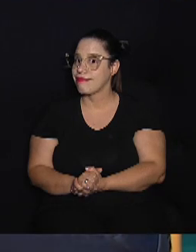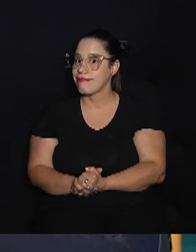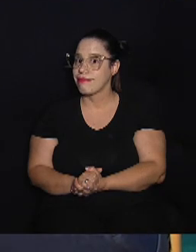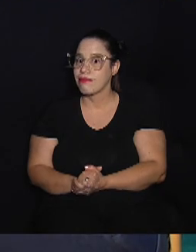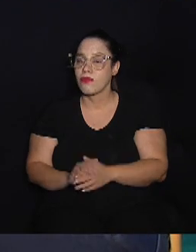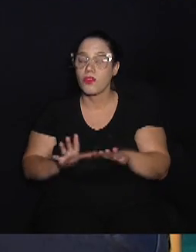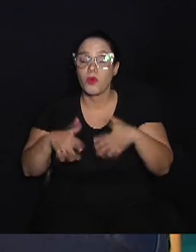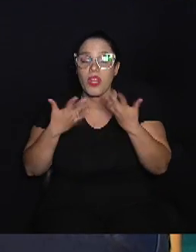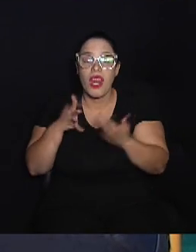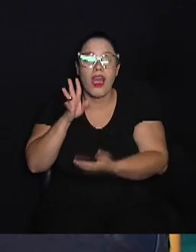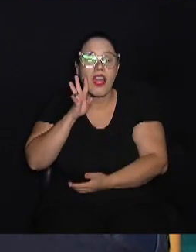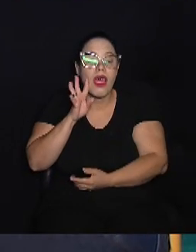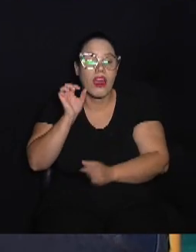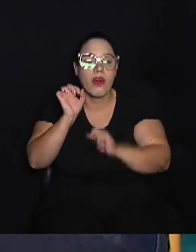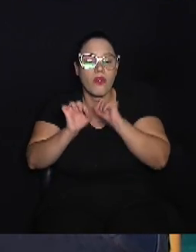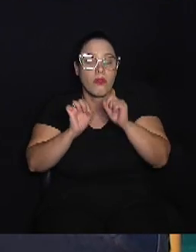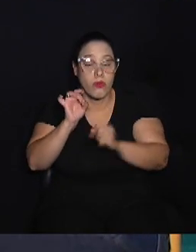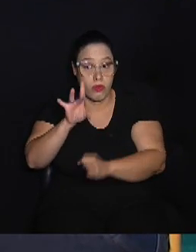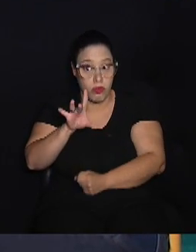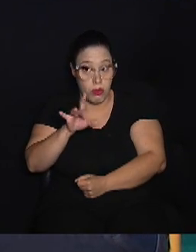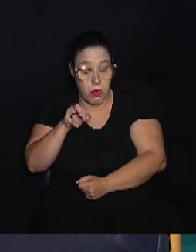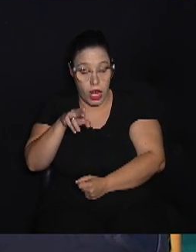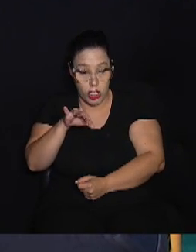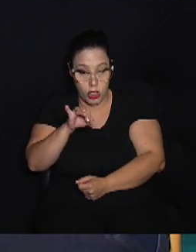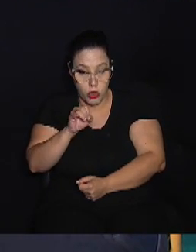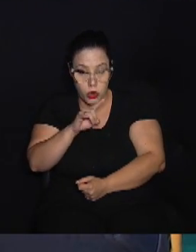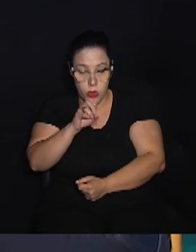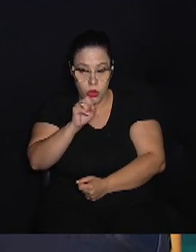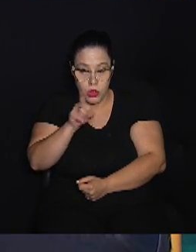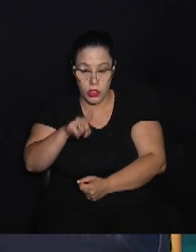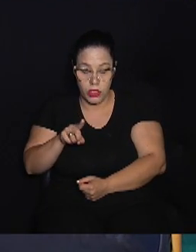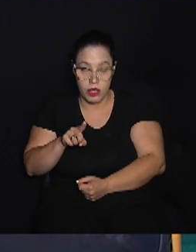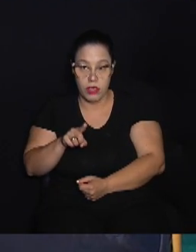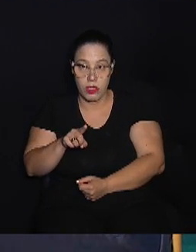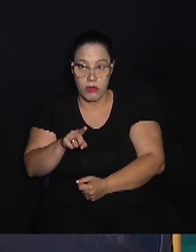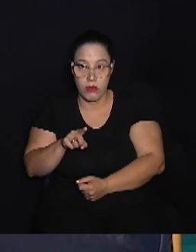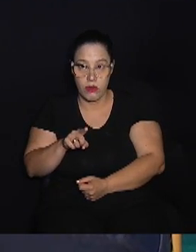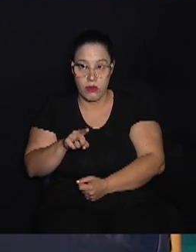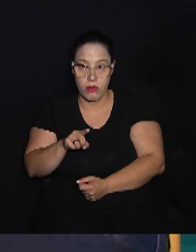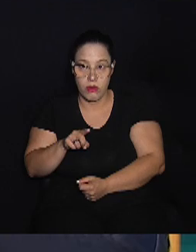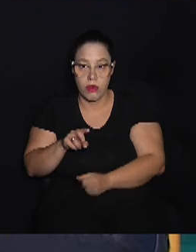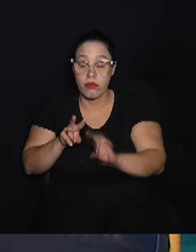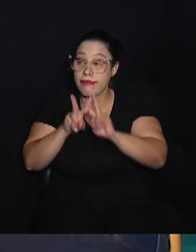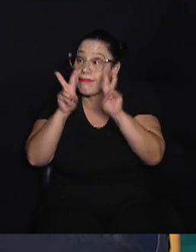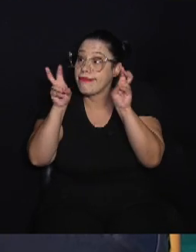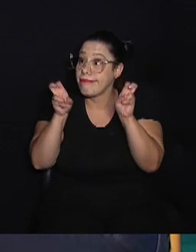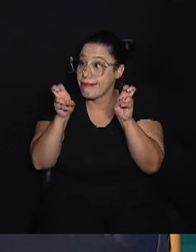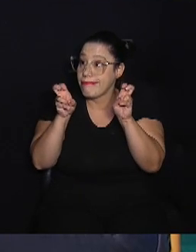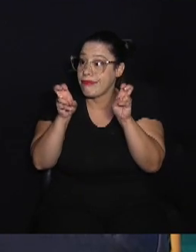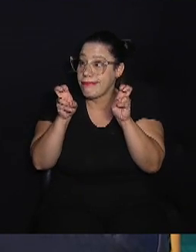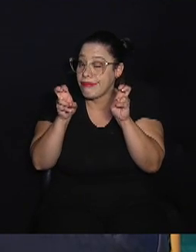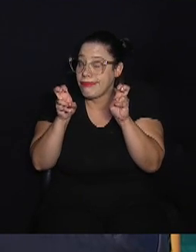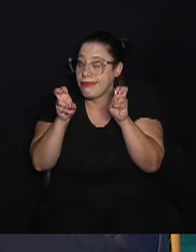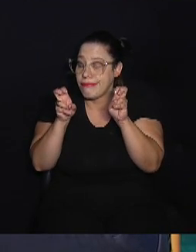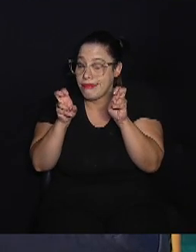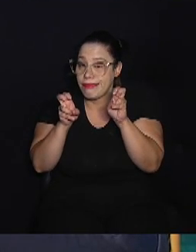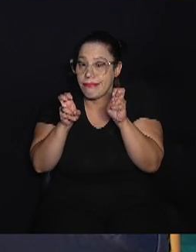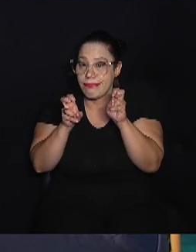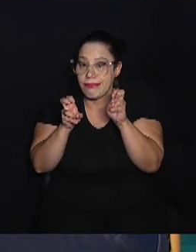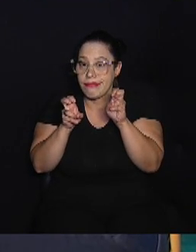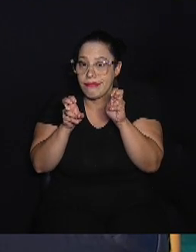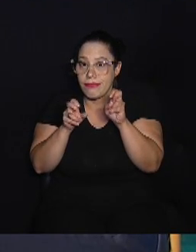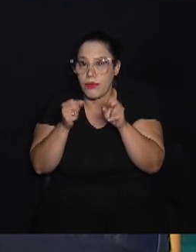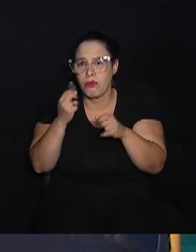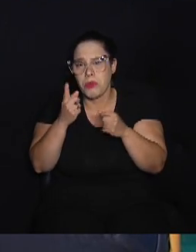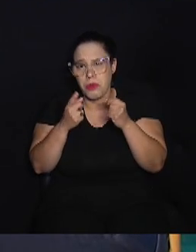E o que é legal também, assim, não só pelo Mágico de Oz, mas porque é um tema que abrange